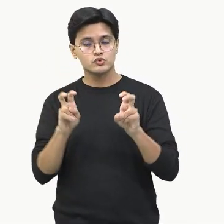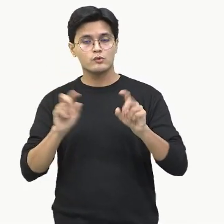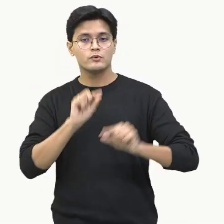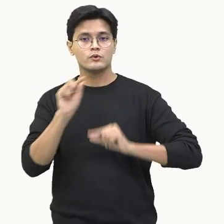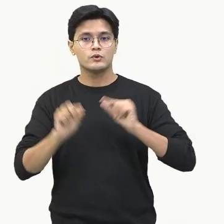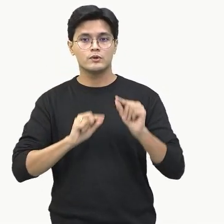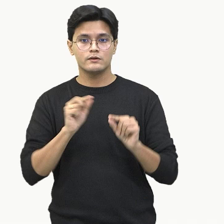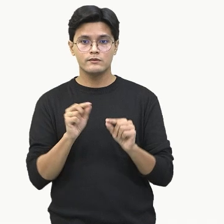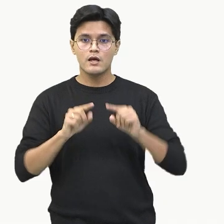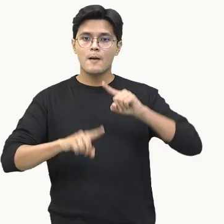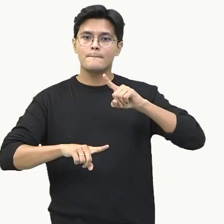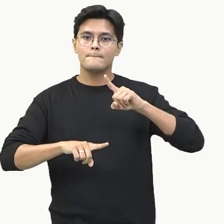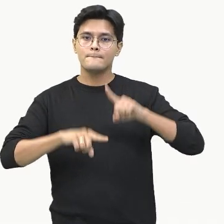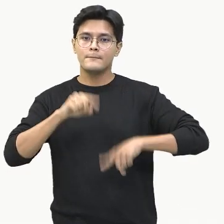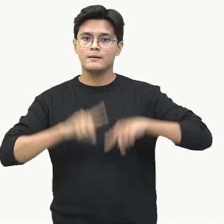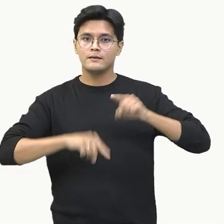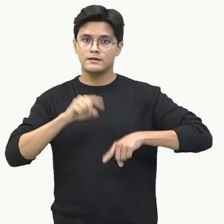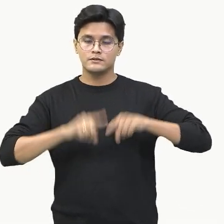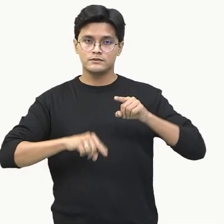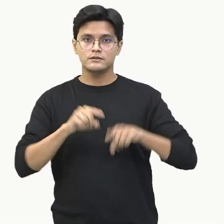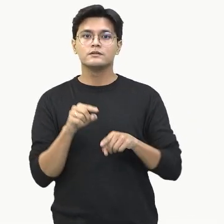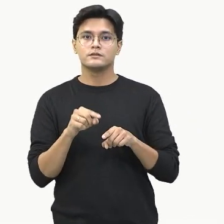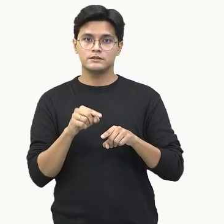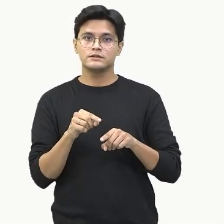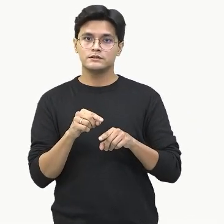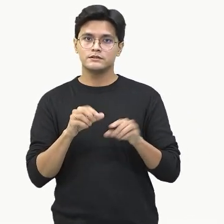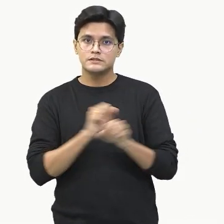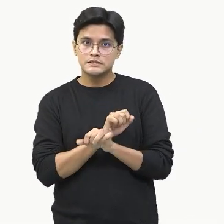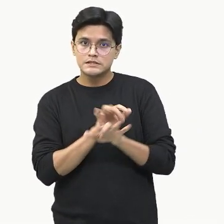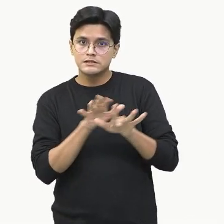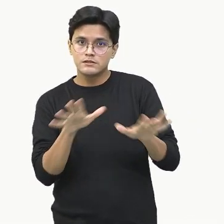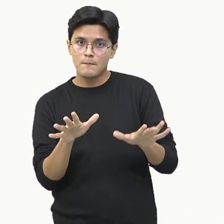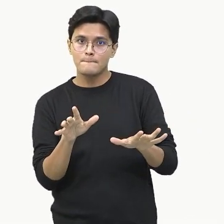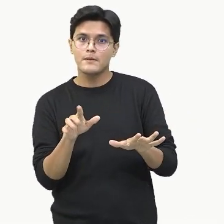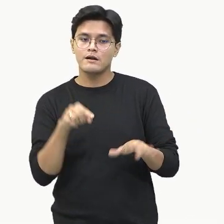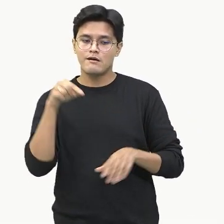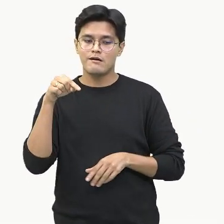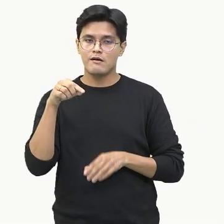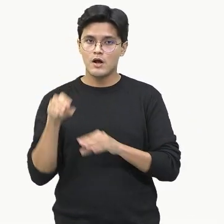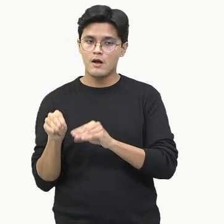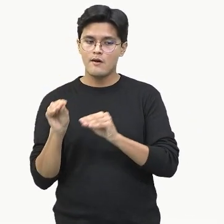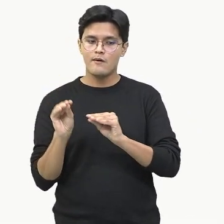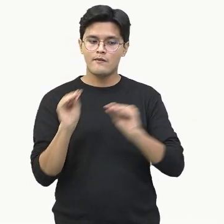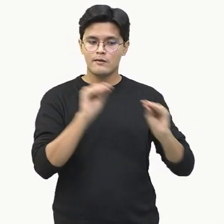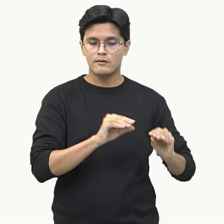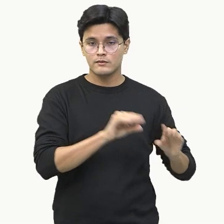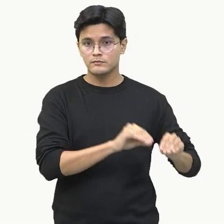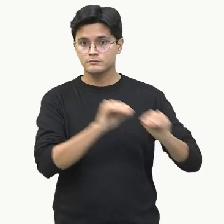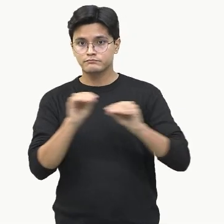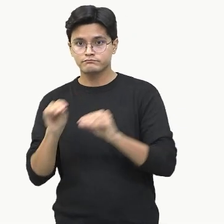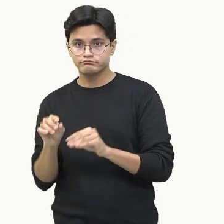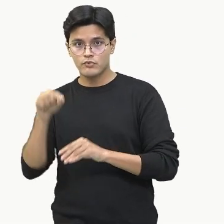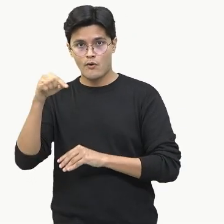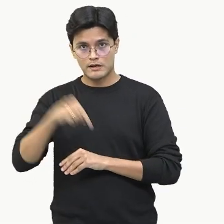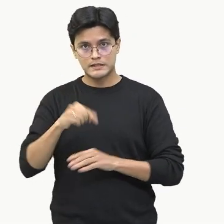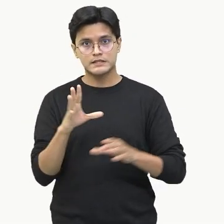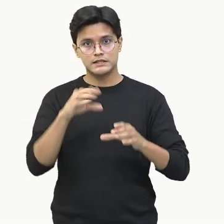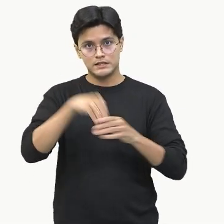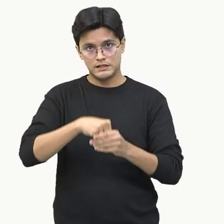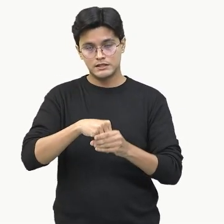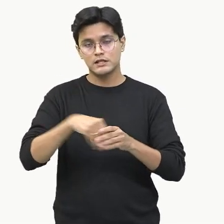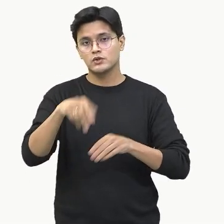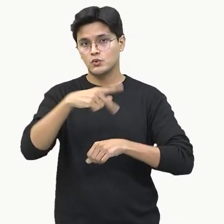a mercadoria que circula dentro do país saom da mercadoria interna a gente não está levando em consideração